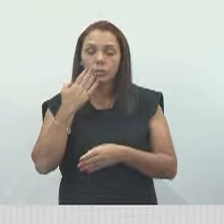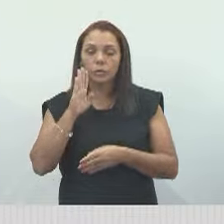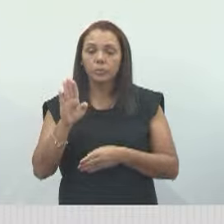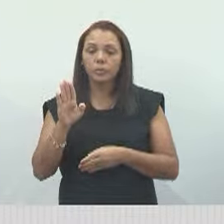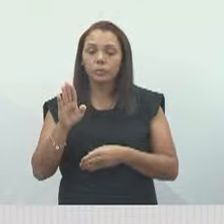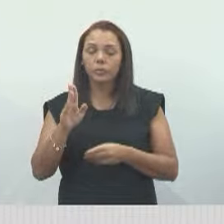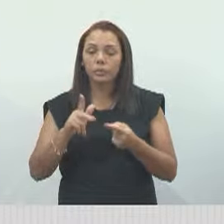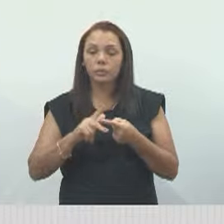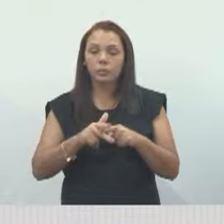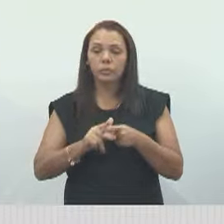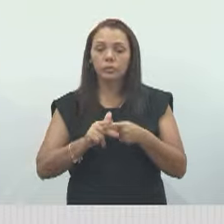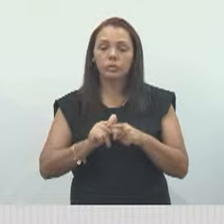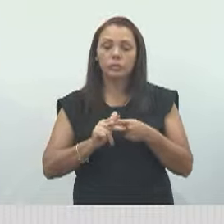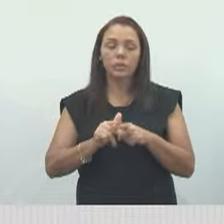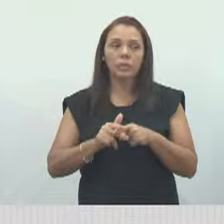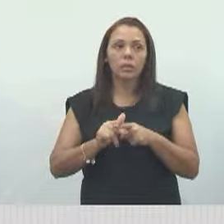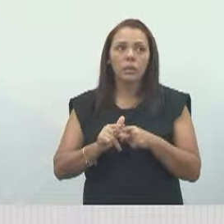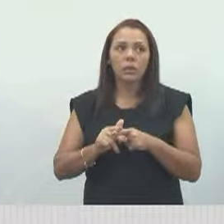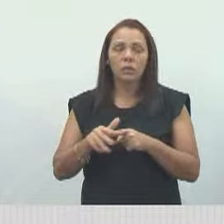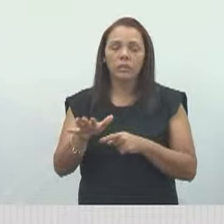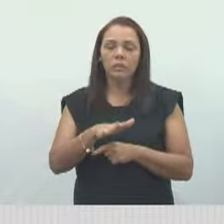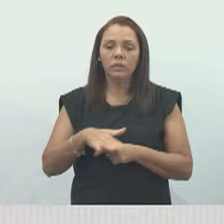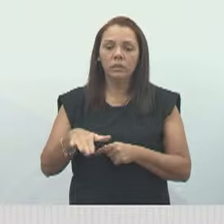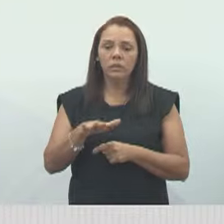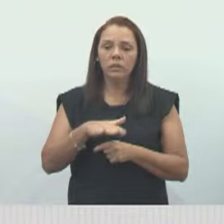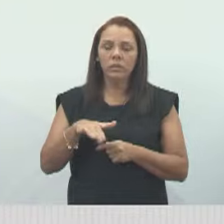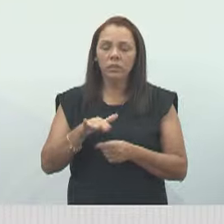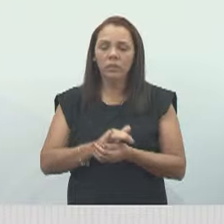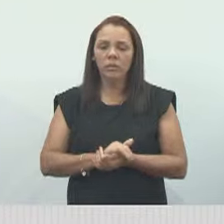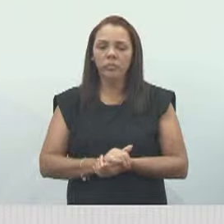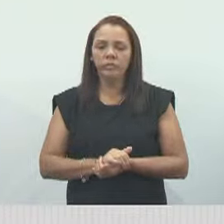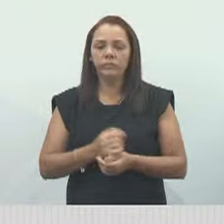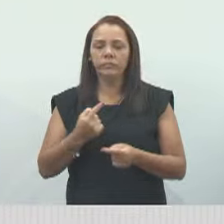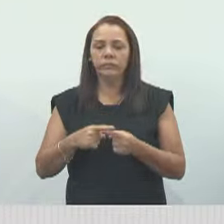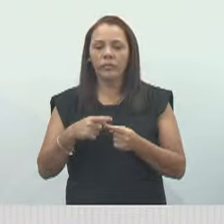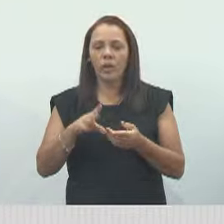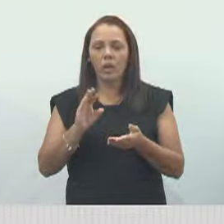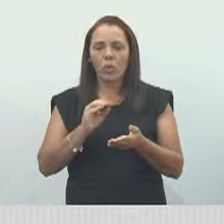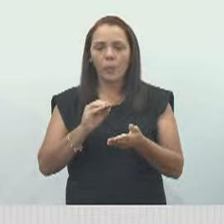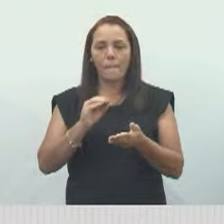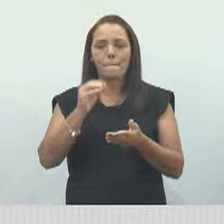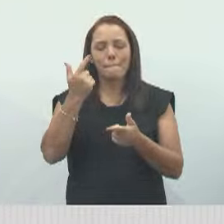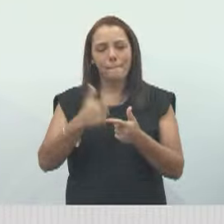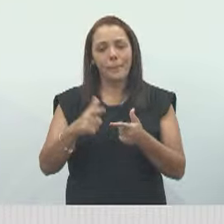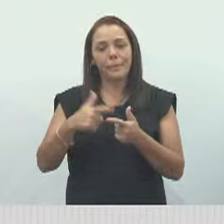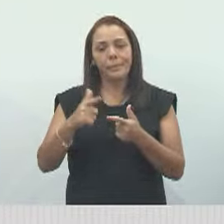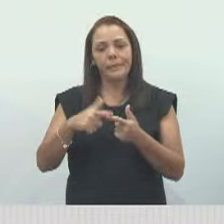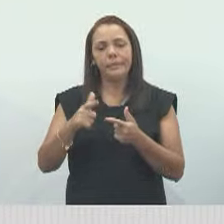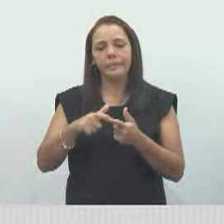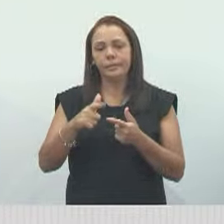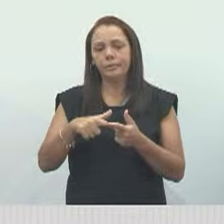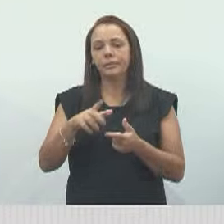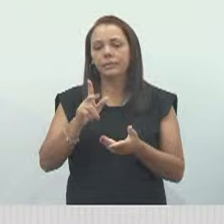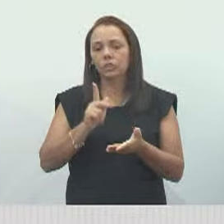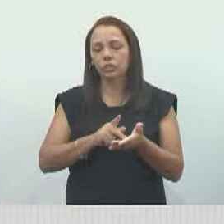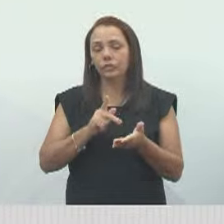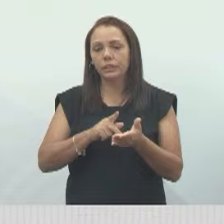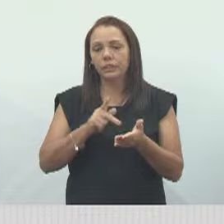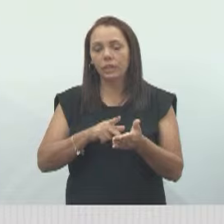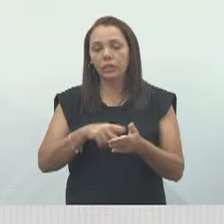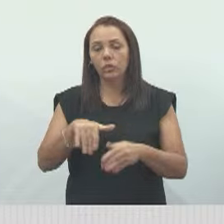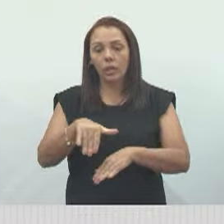a manutenção daquela rua, porque está com um problema muito sério, afundando com